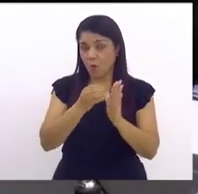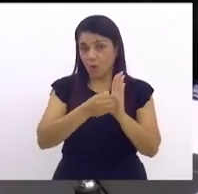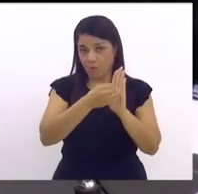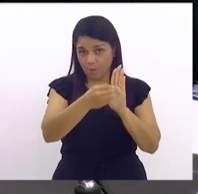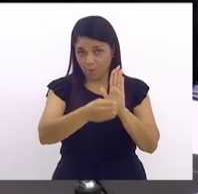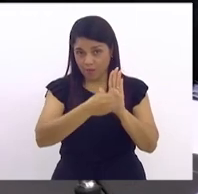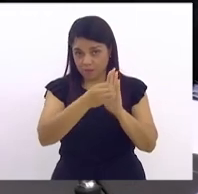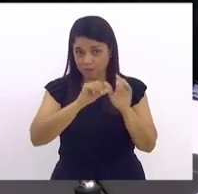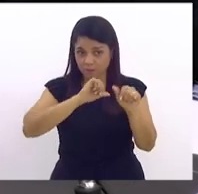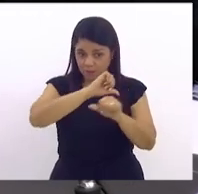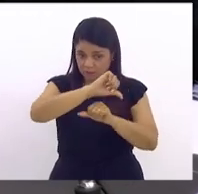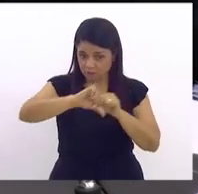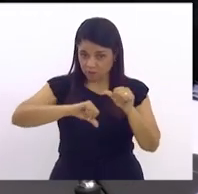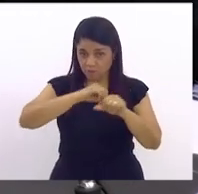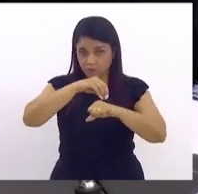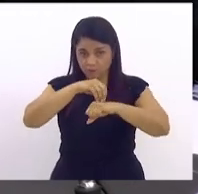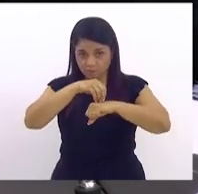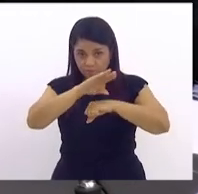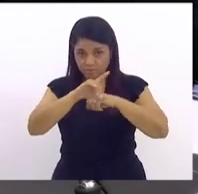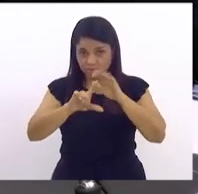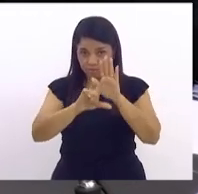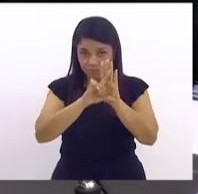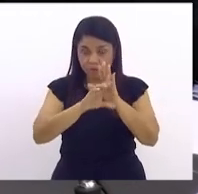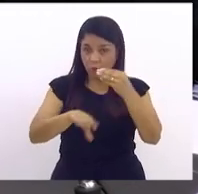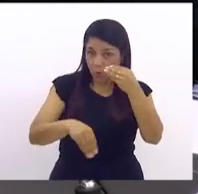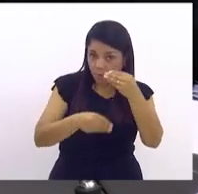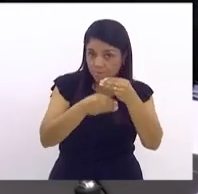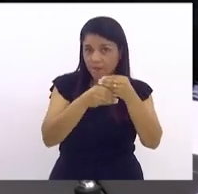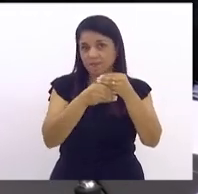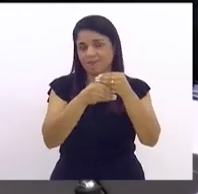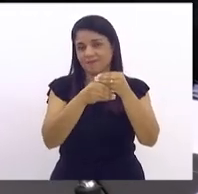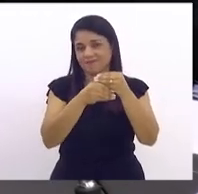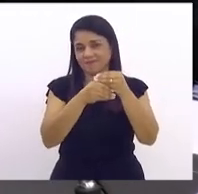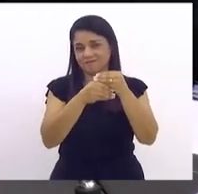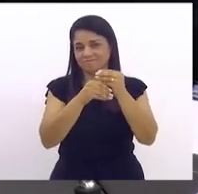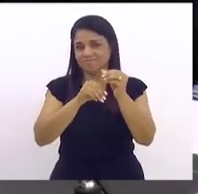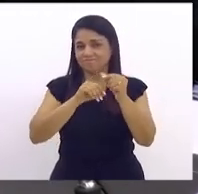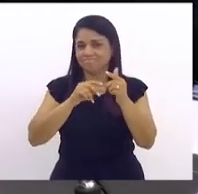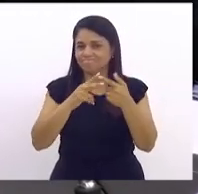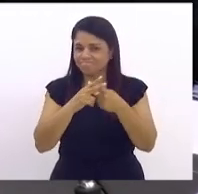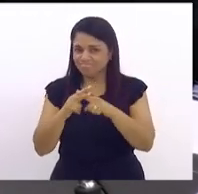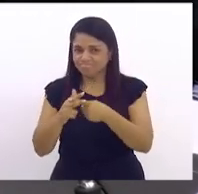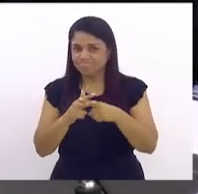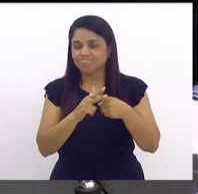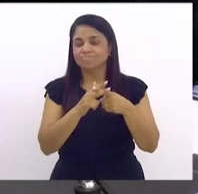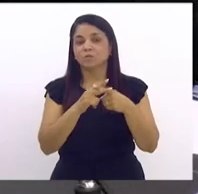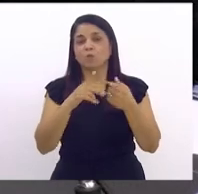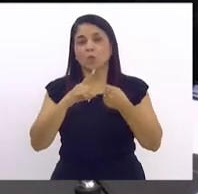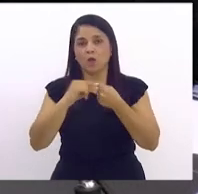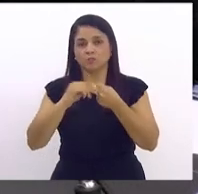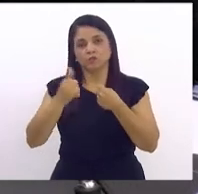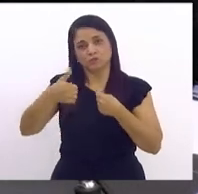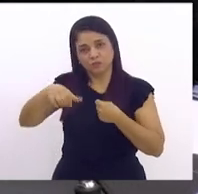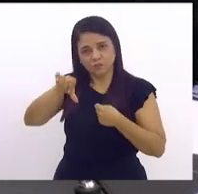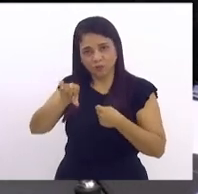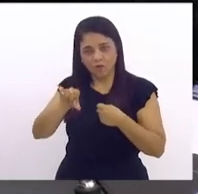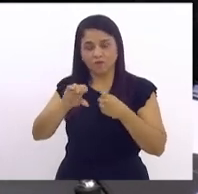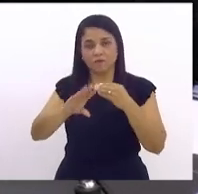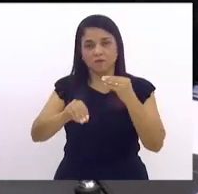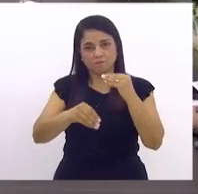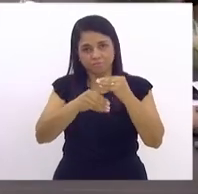pela transformação em indicação legislativa, com emendas, fazendo essas alterações, a menção do artigo 19 e alterando a